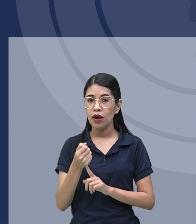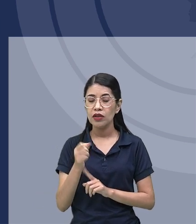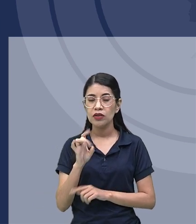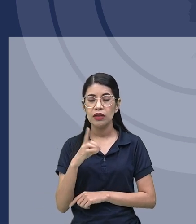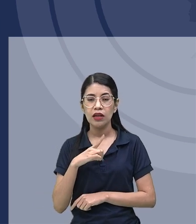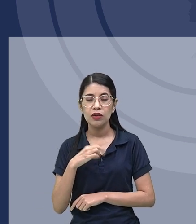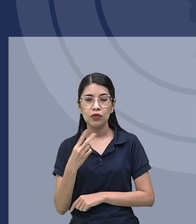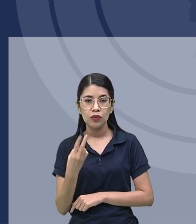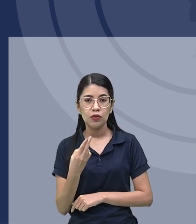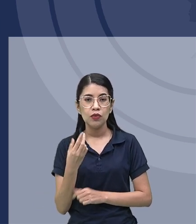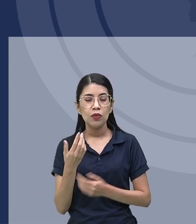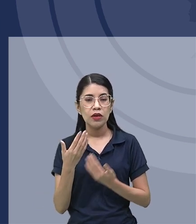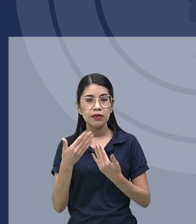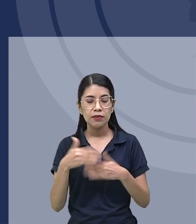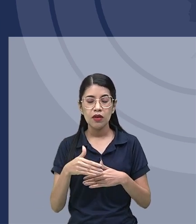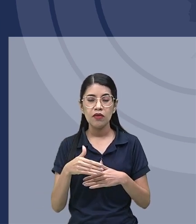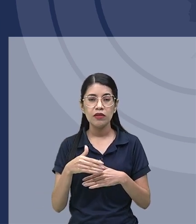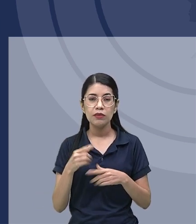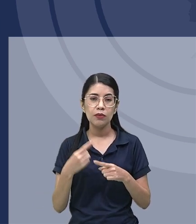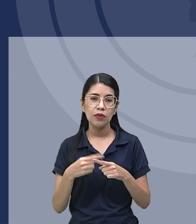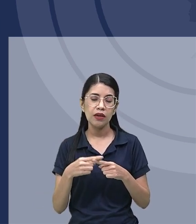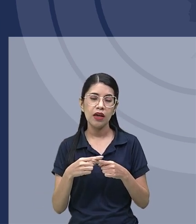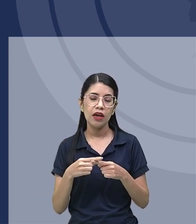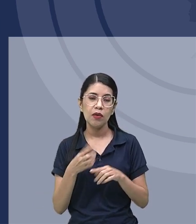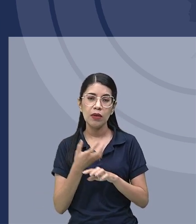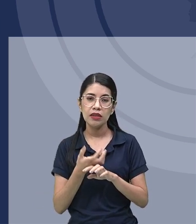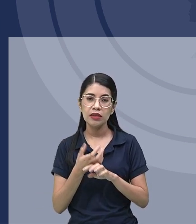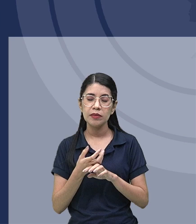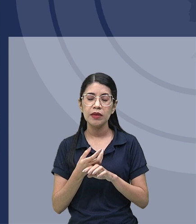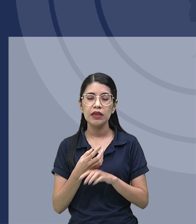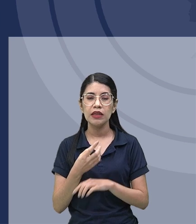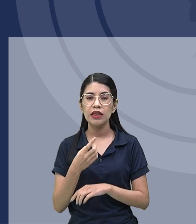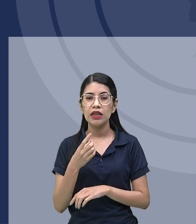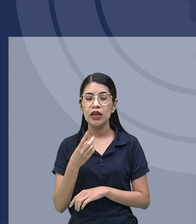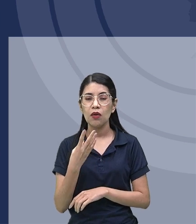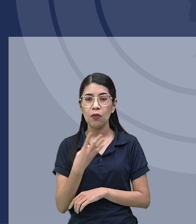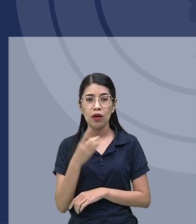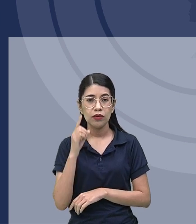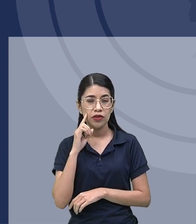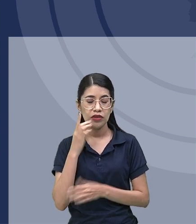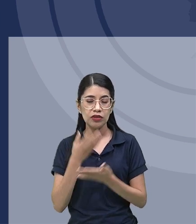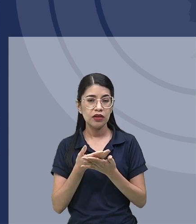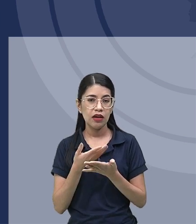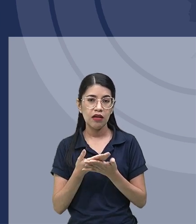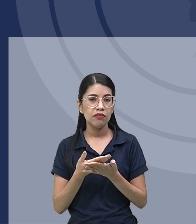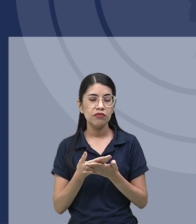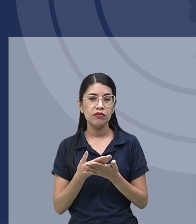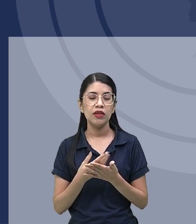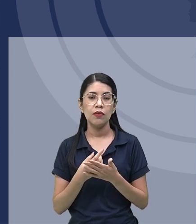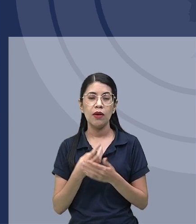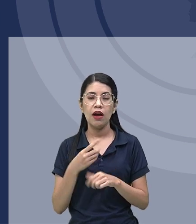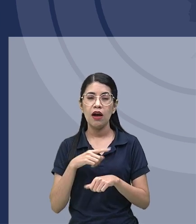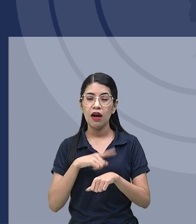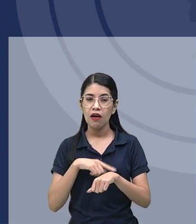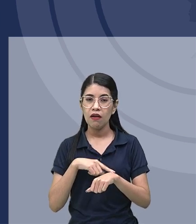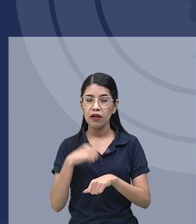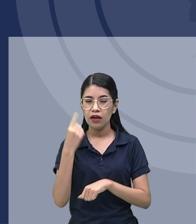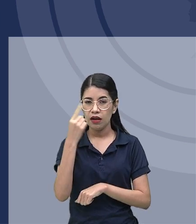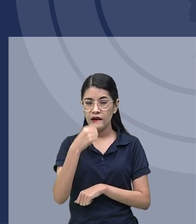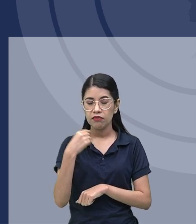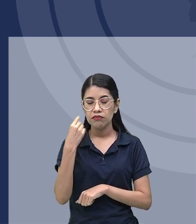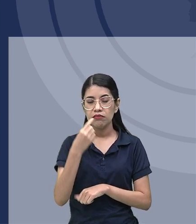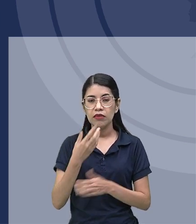2 avaliações, porque é um componente mais curtinho, ele só tem 4 dias, né? Então, ele só tem, a carga horária dele é menor, só tem